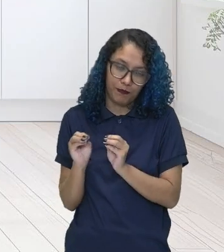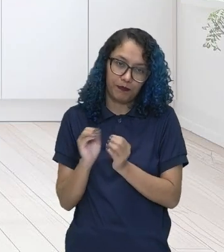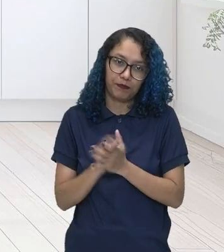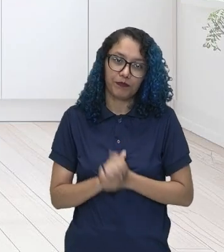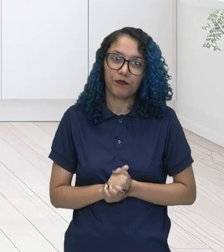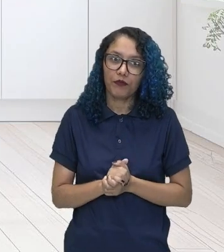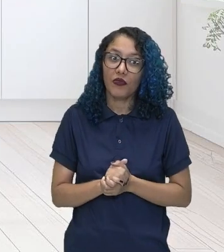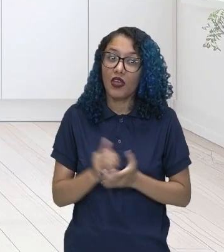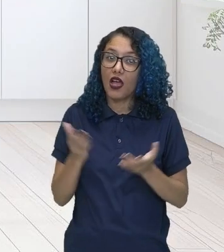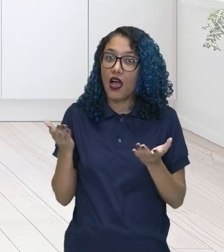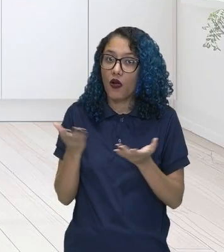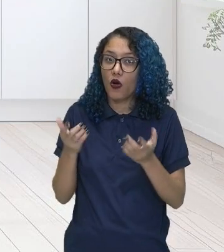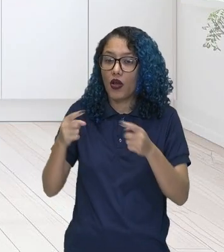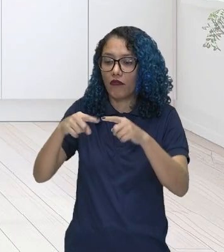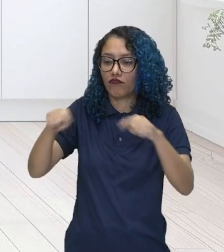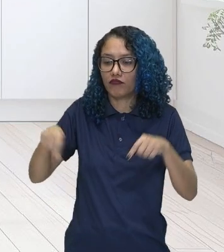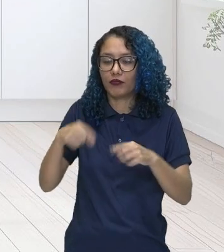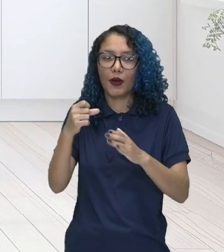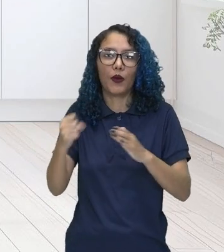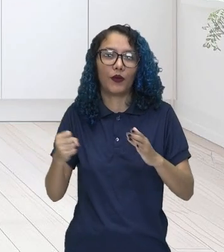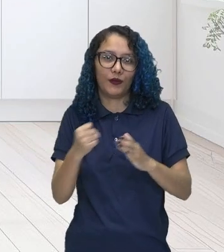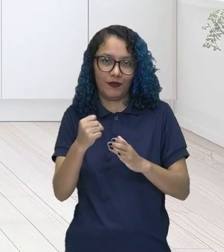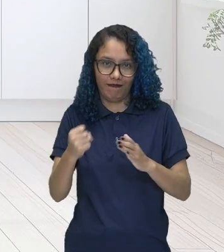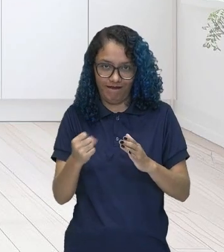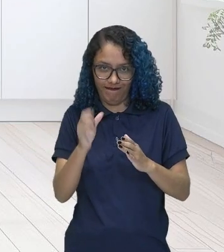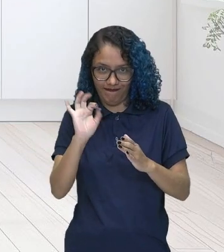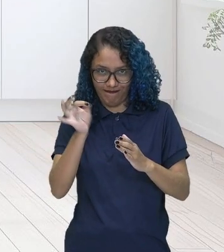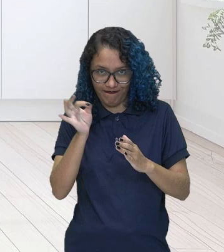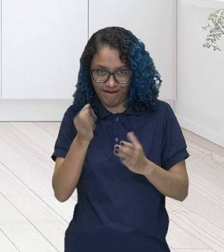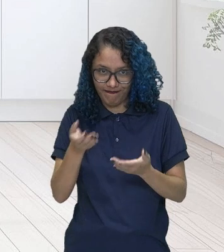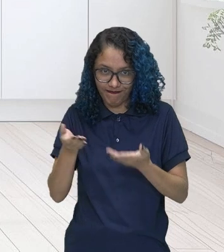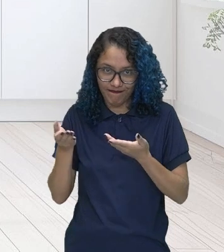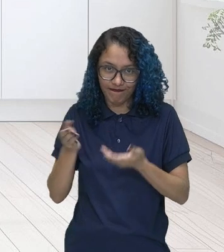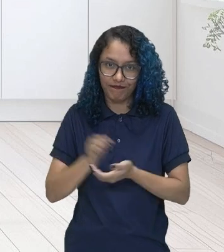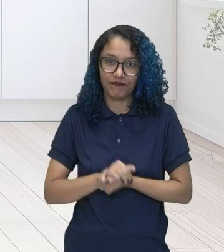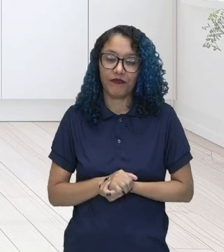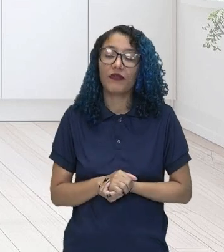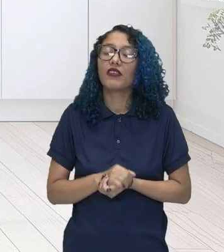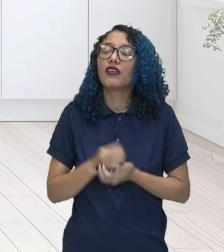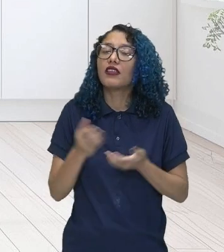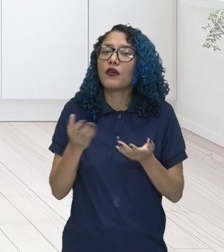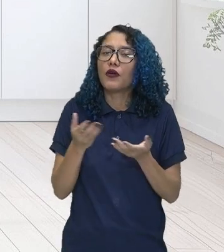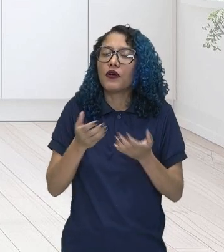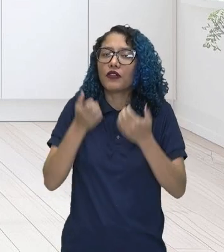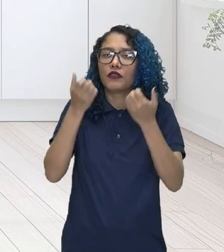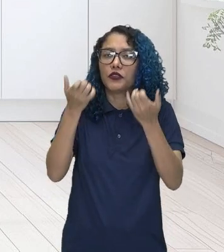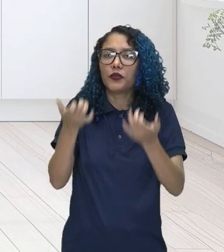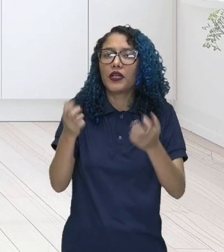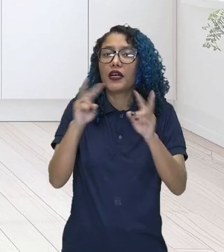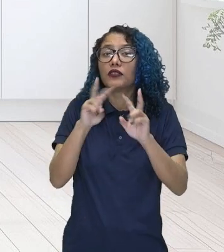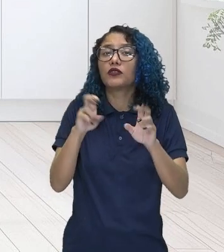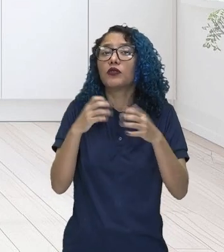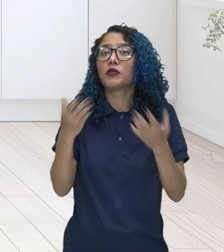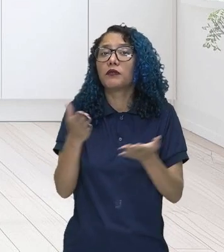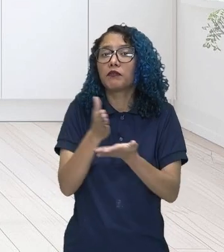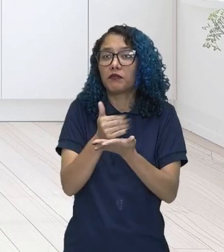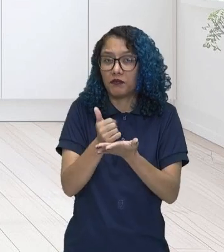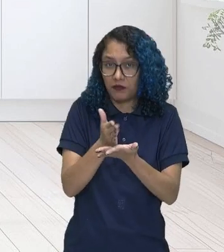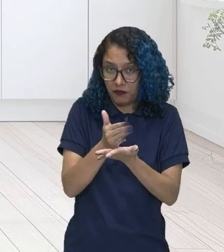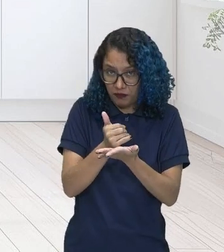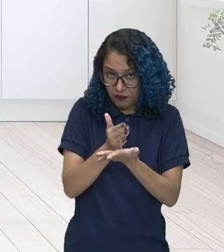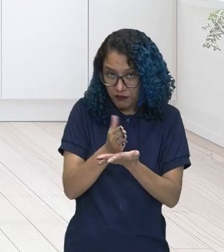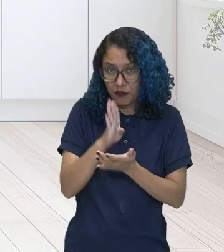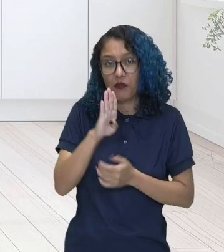Eu estou aqui numa cozinha e eu vou querer falar, sabe de quê? Do bolo.